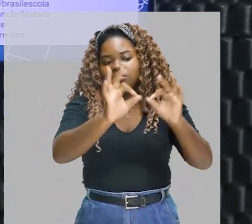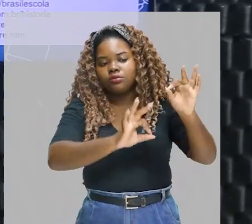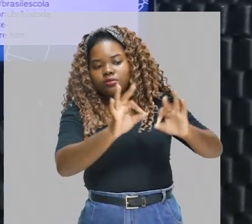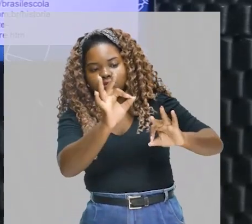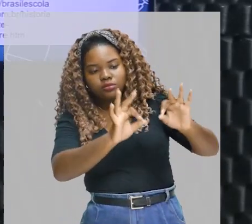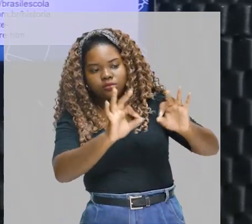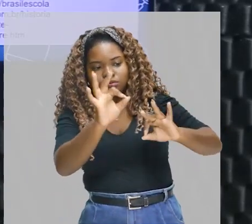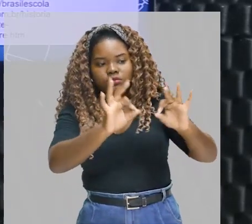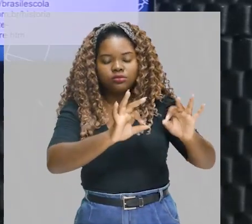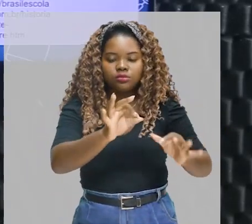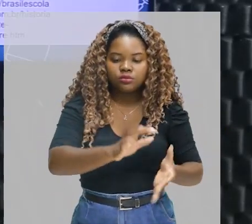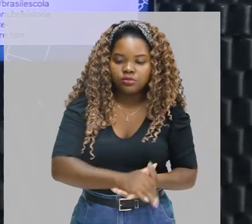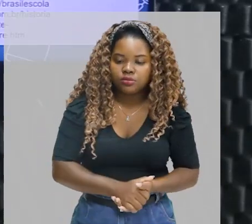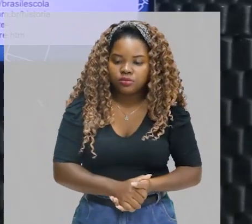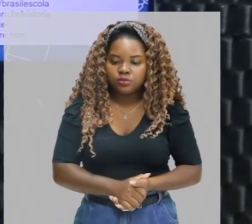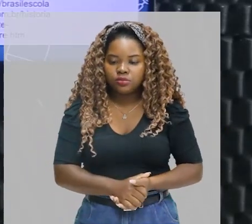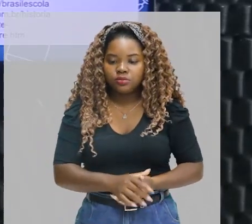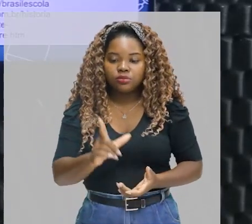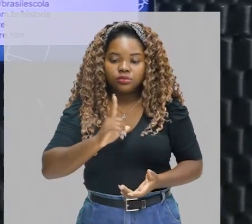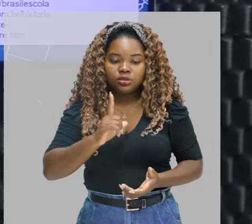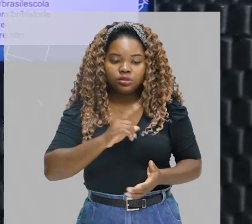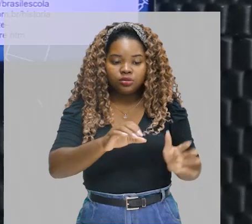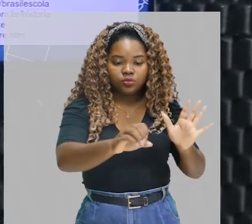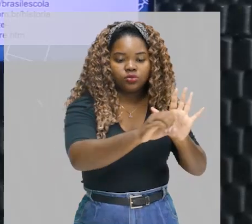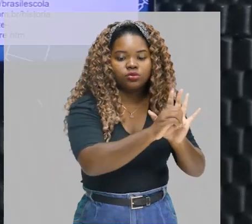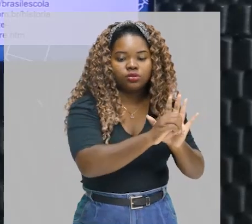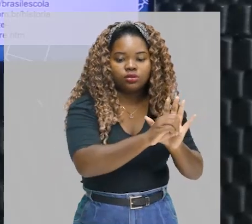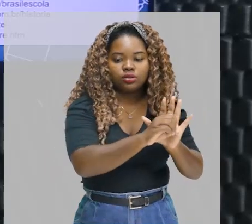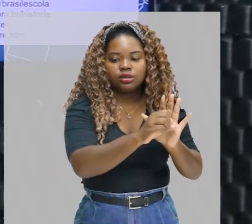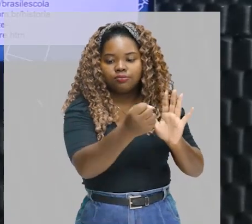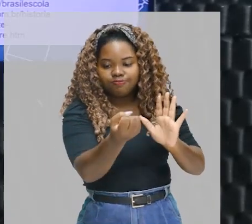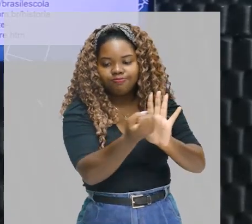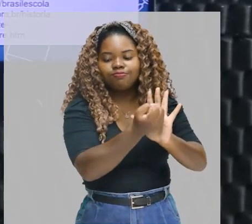organizados. Né? Nós temos registro também das sociedades